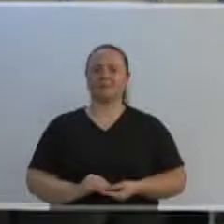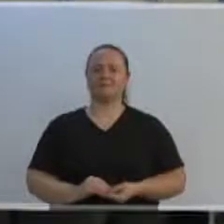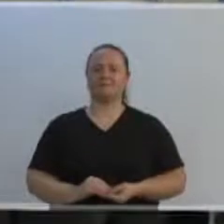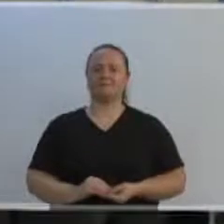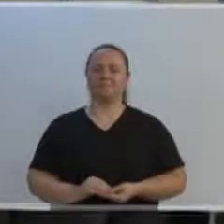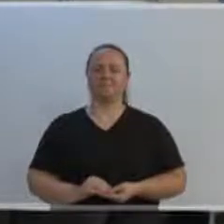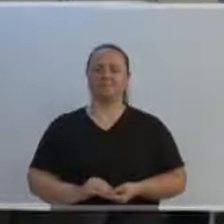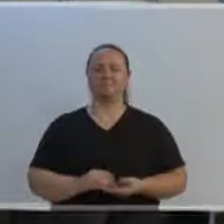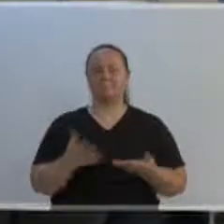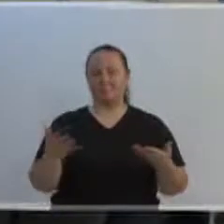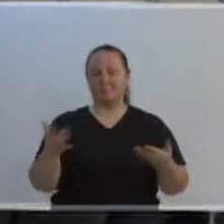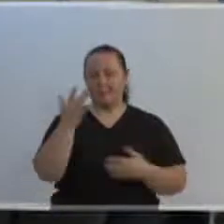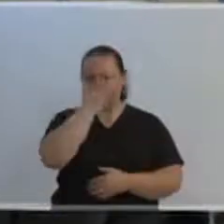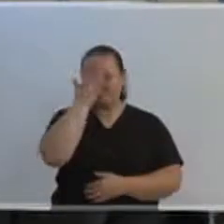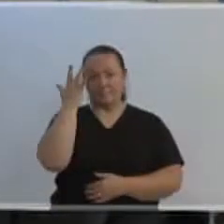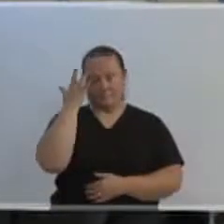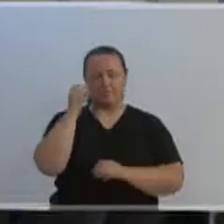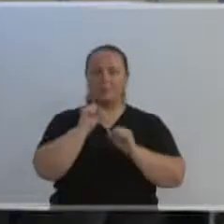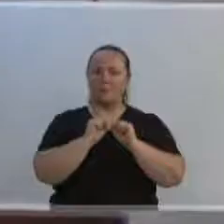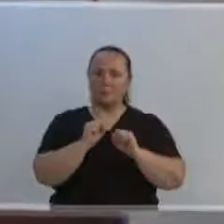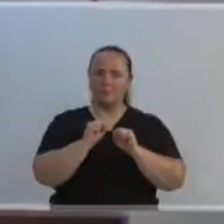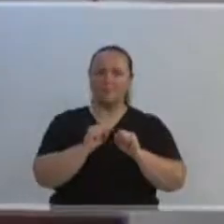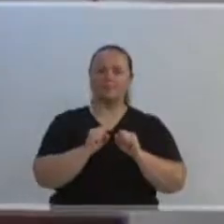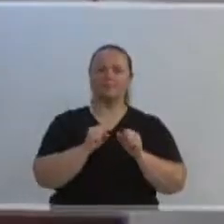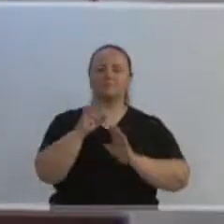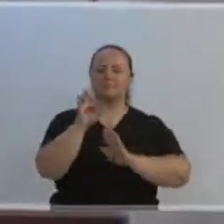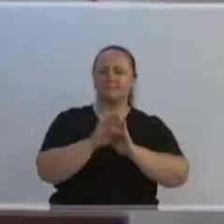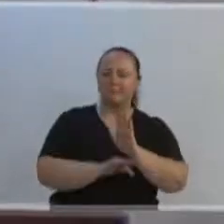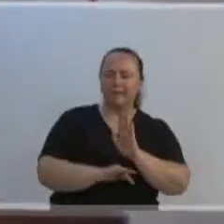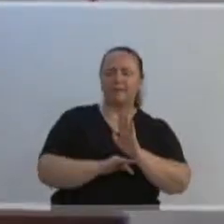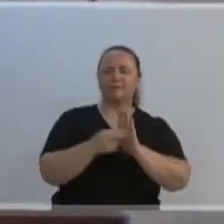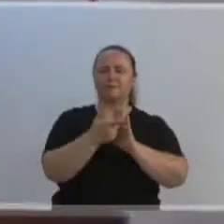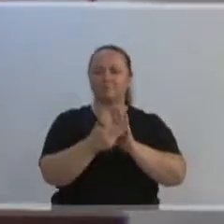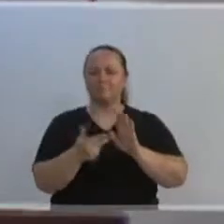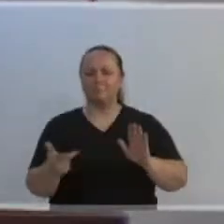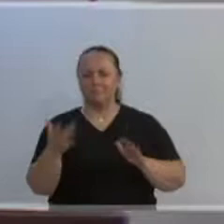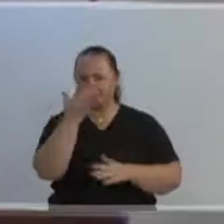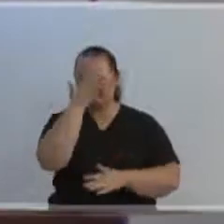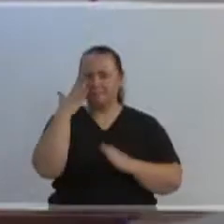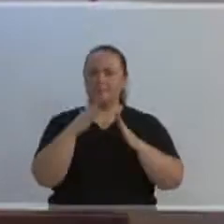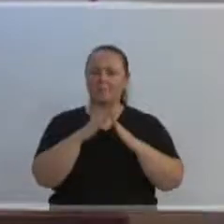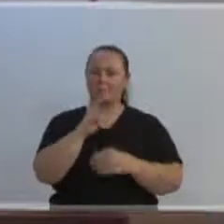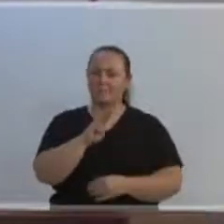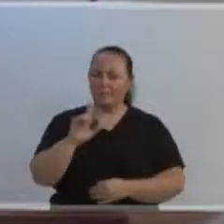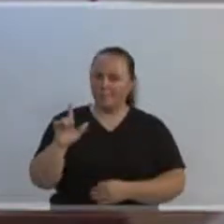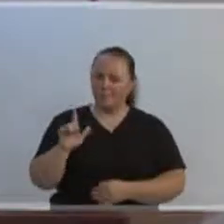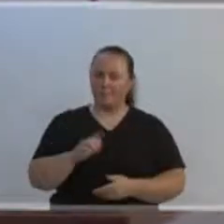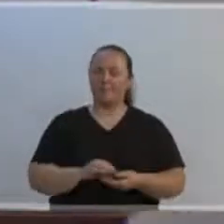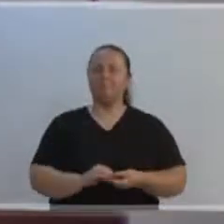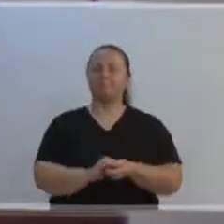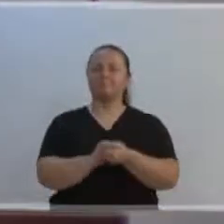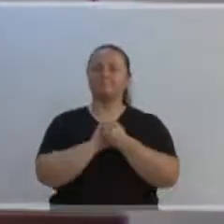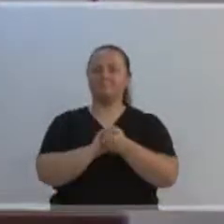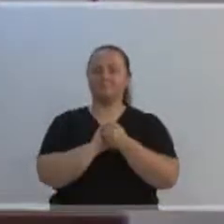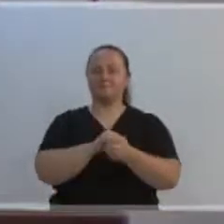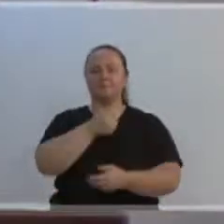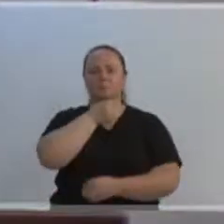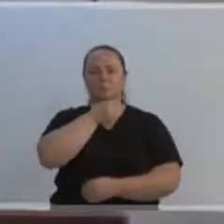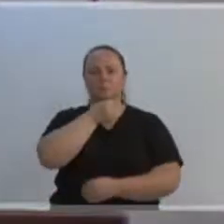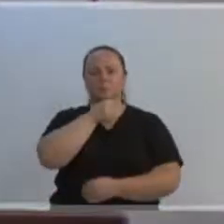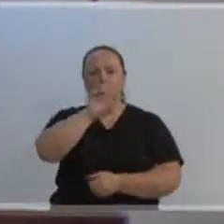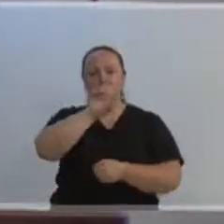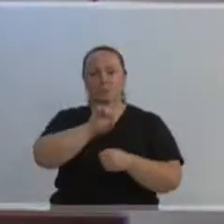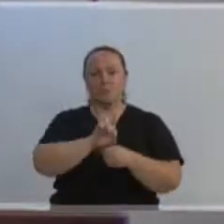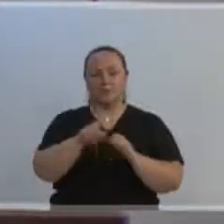terão a nova fonte de geração o município terá que complementar o jornalista e diretor executivo